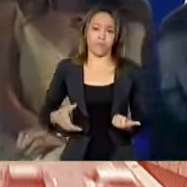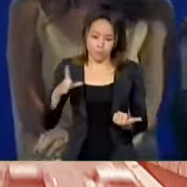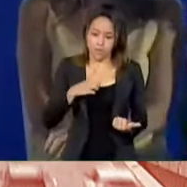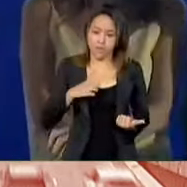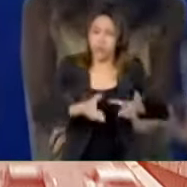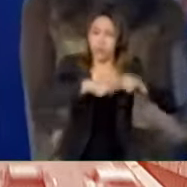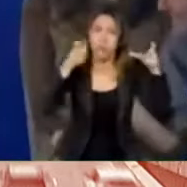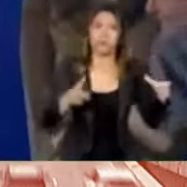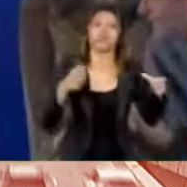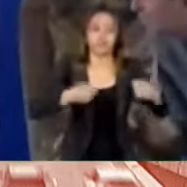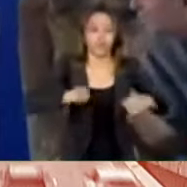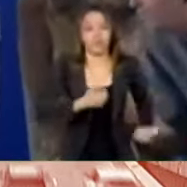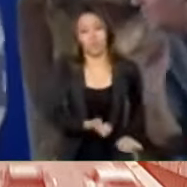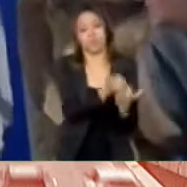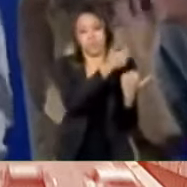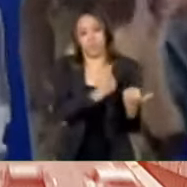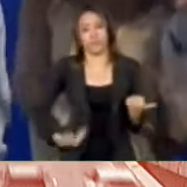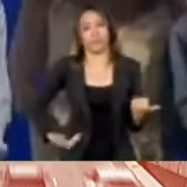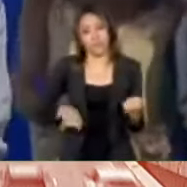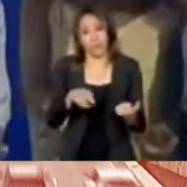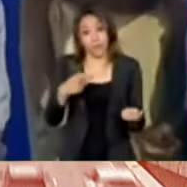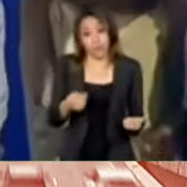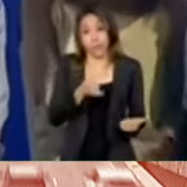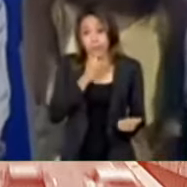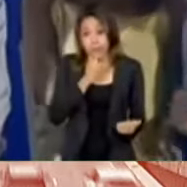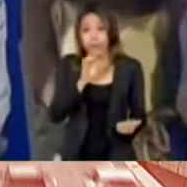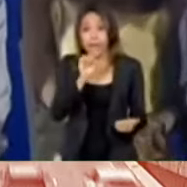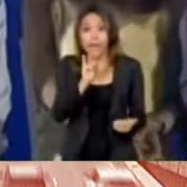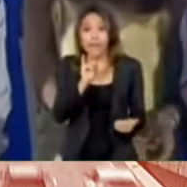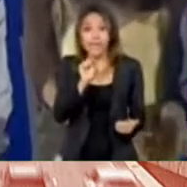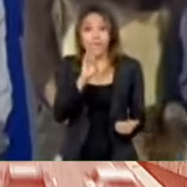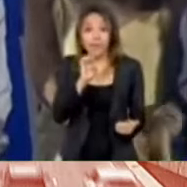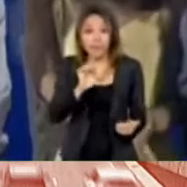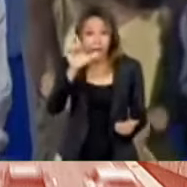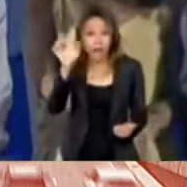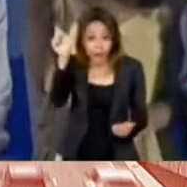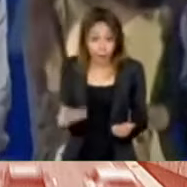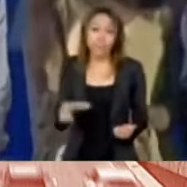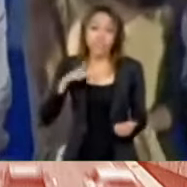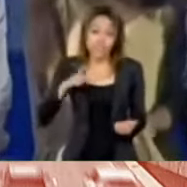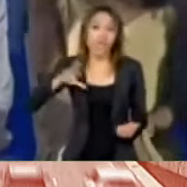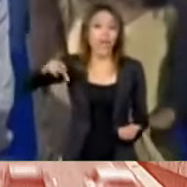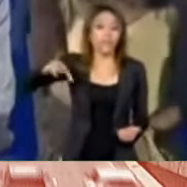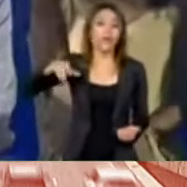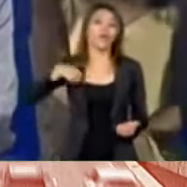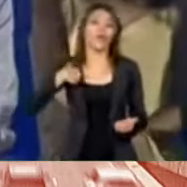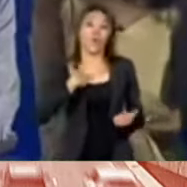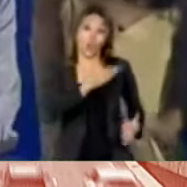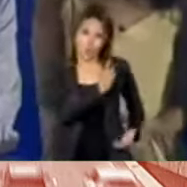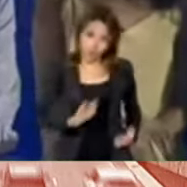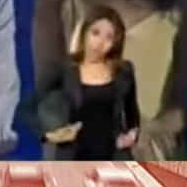muito hostil e tem gerado, é isso, tem gerado muita tensão em Minas. Essa cena agora da vacinação gerou